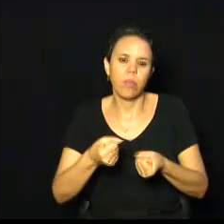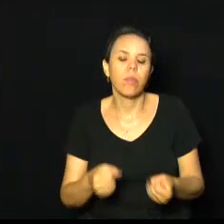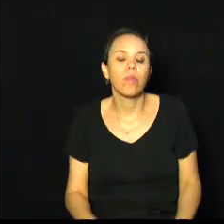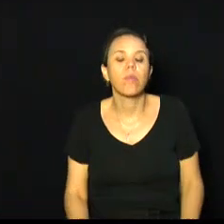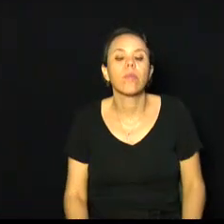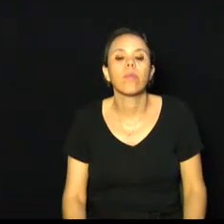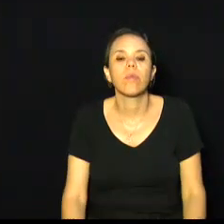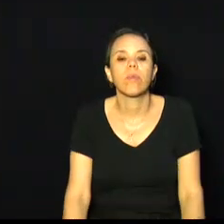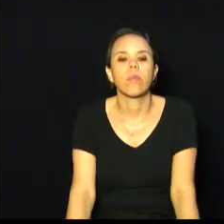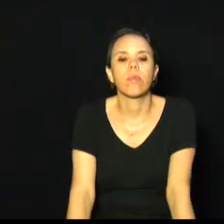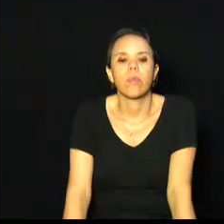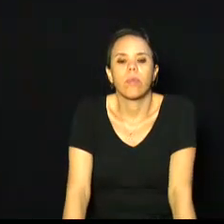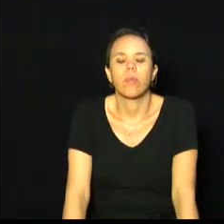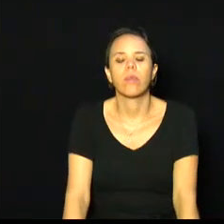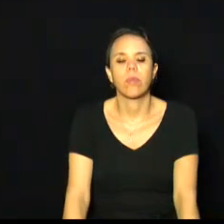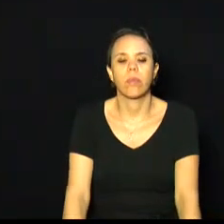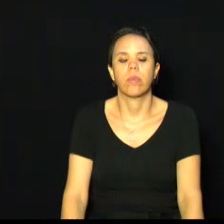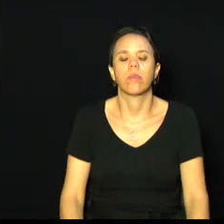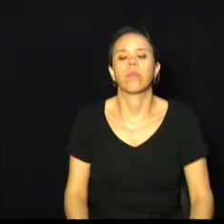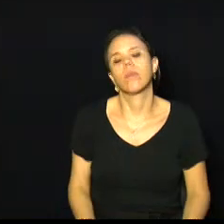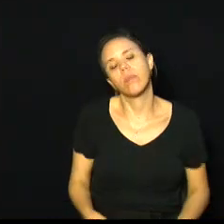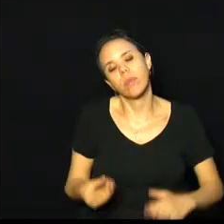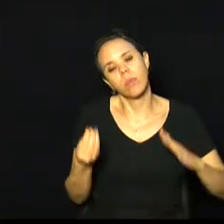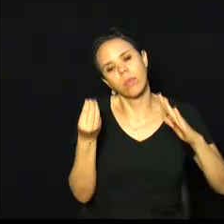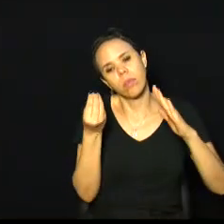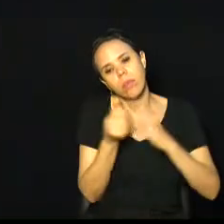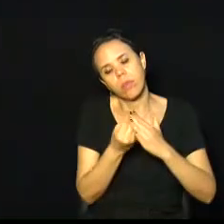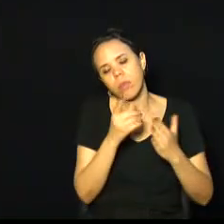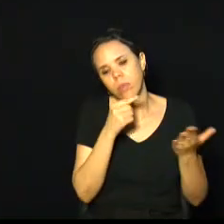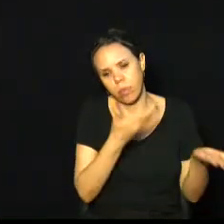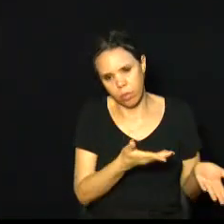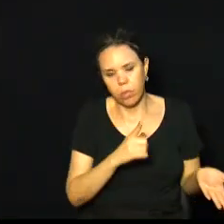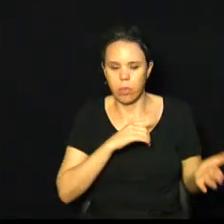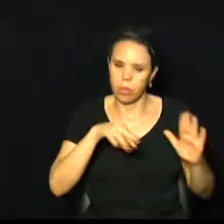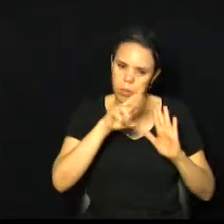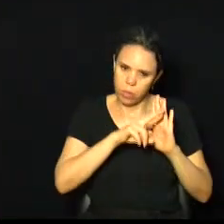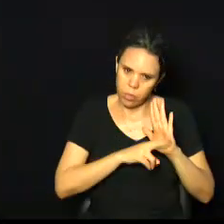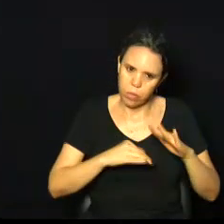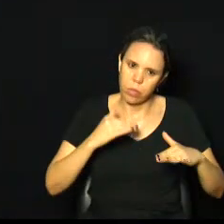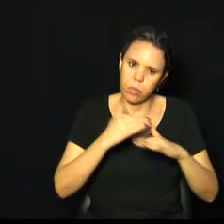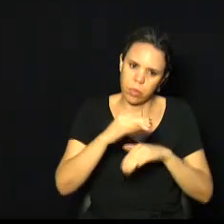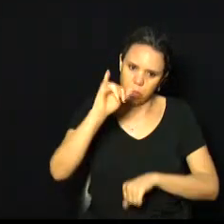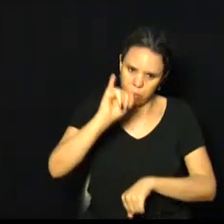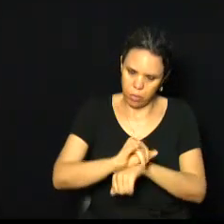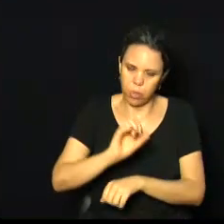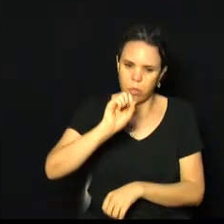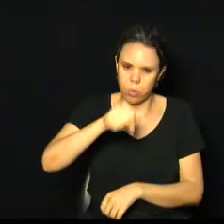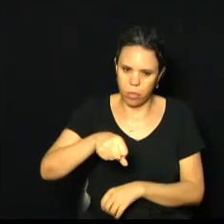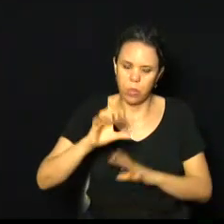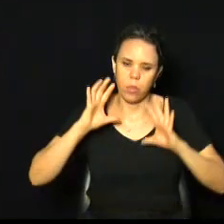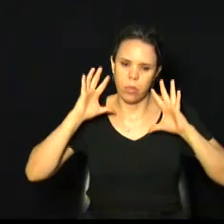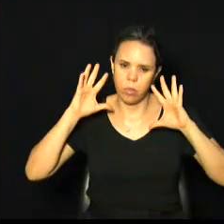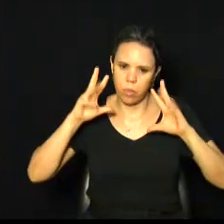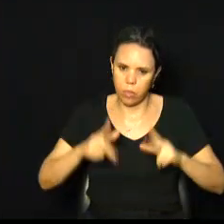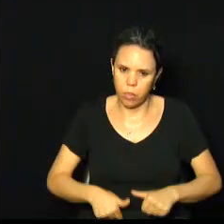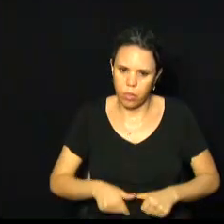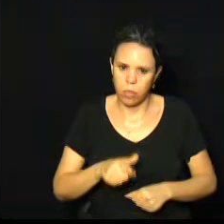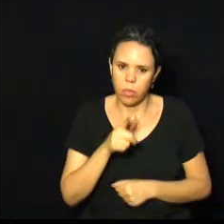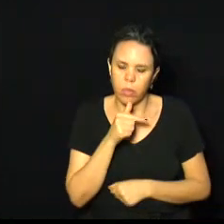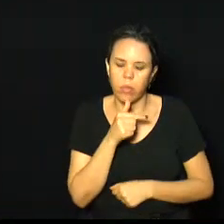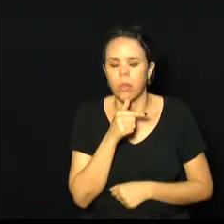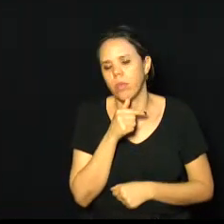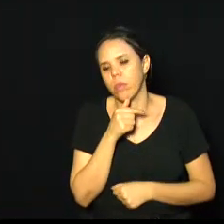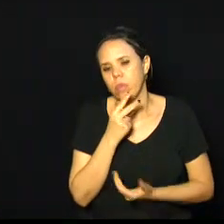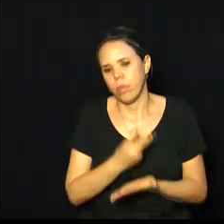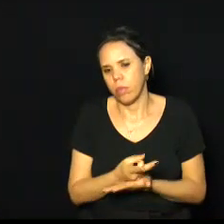tá? E a Sanasa, ela tem, sim, padrões internacionais de purificação de água.